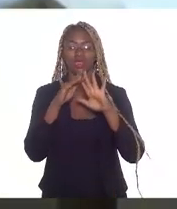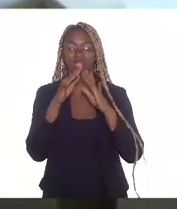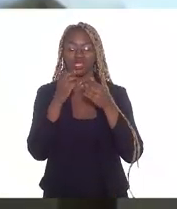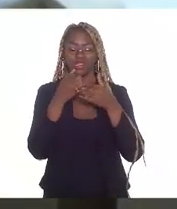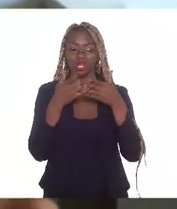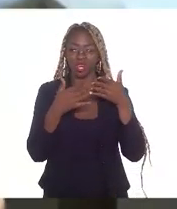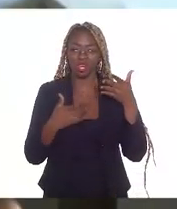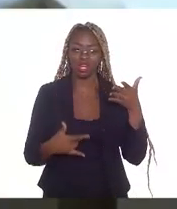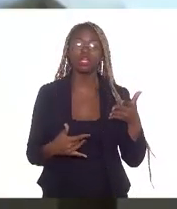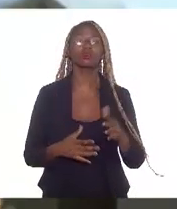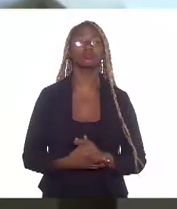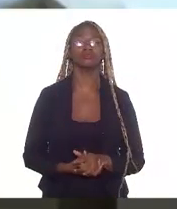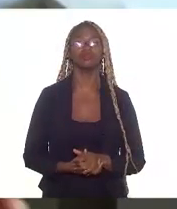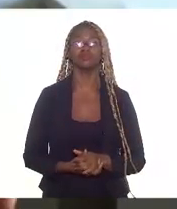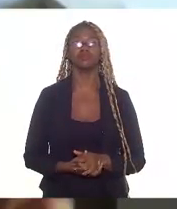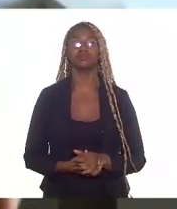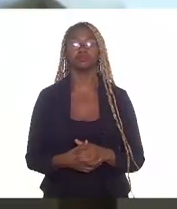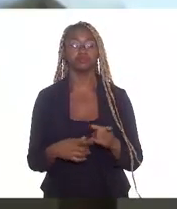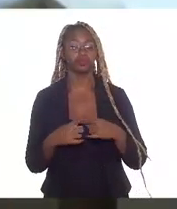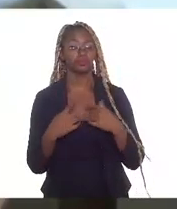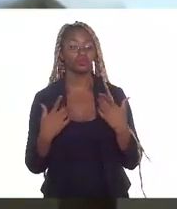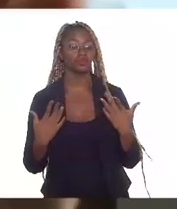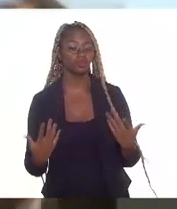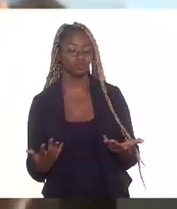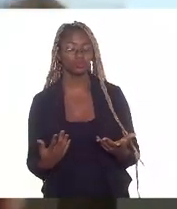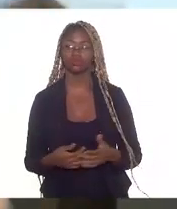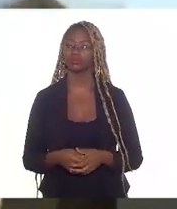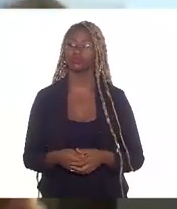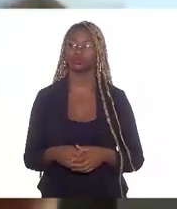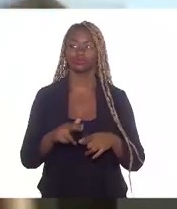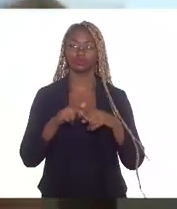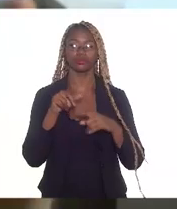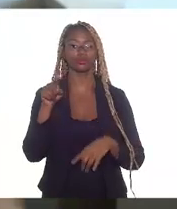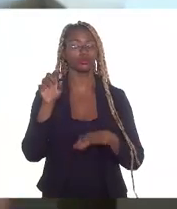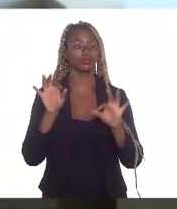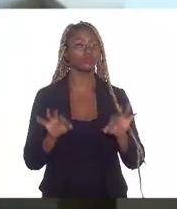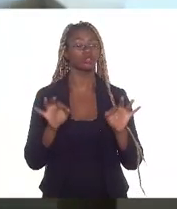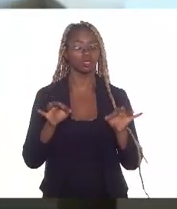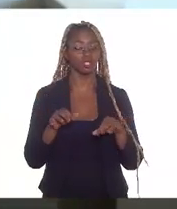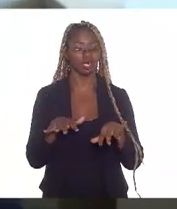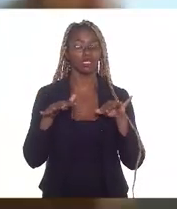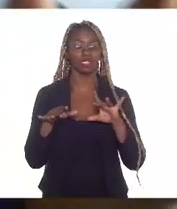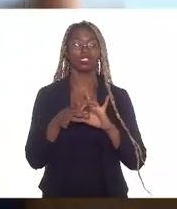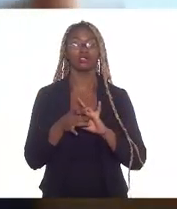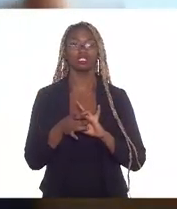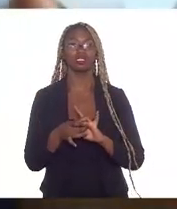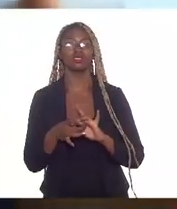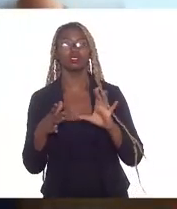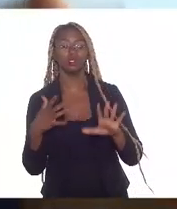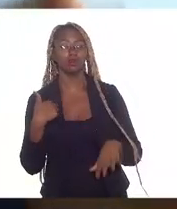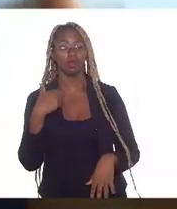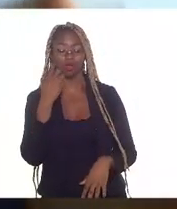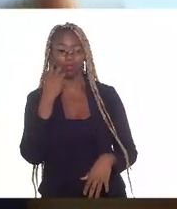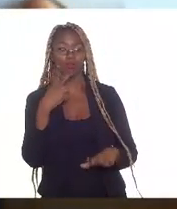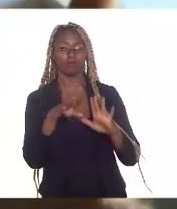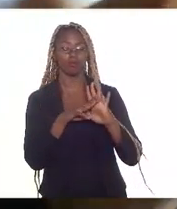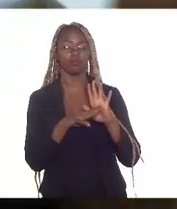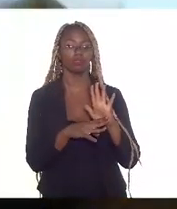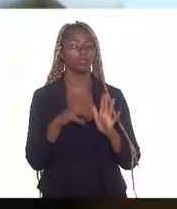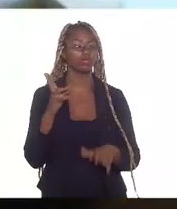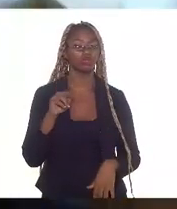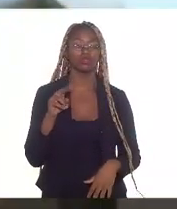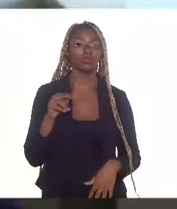como mediação, porque o Max tem razão, para fazer audiência pública, quando eu olho minha agenda, eu nunca